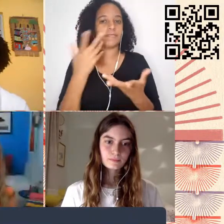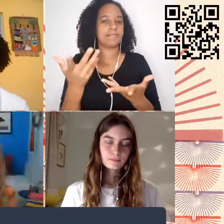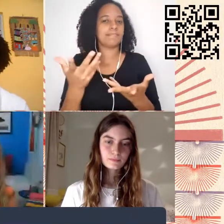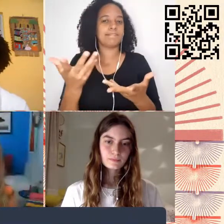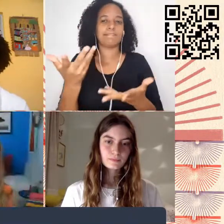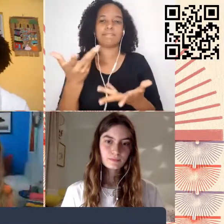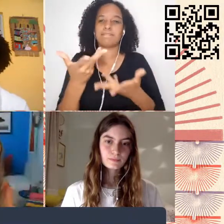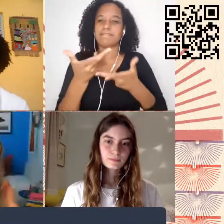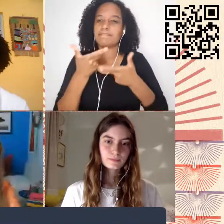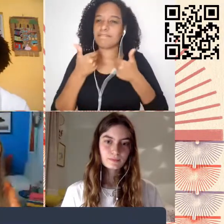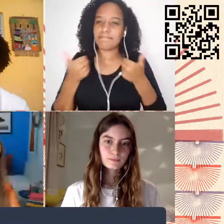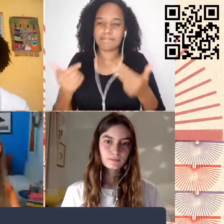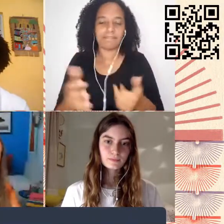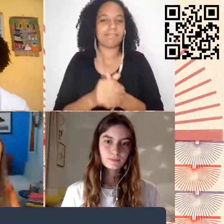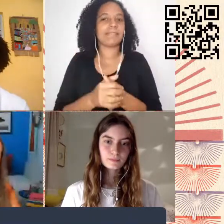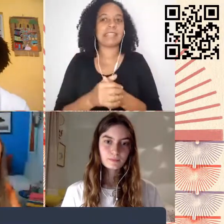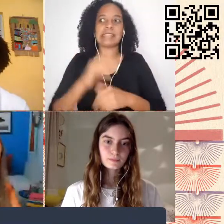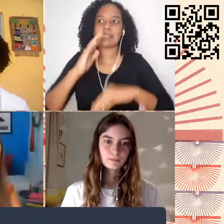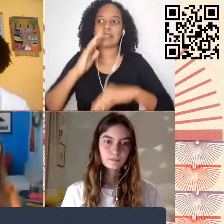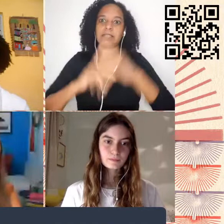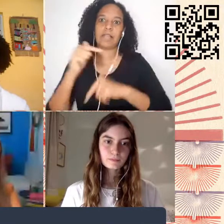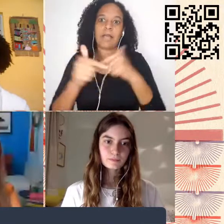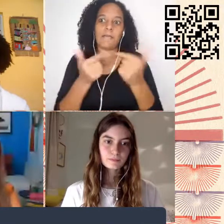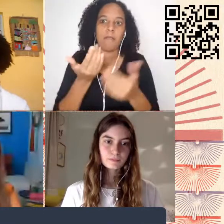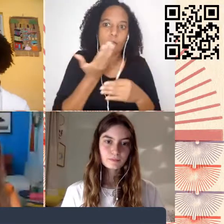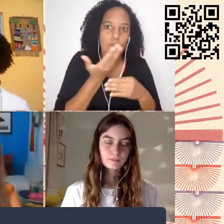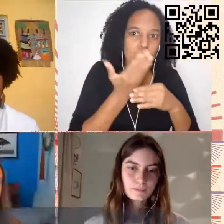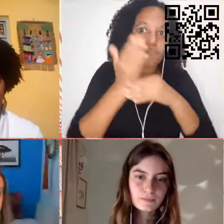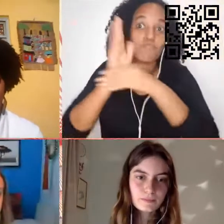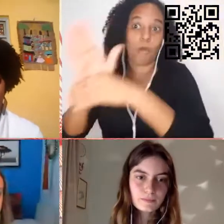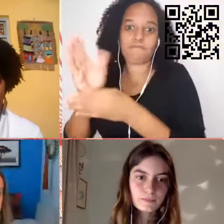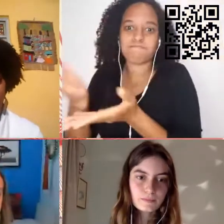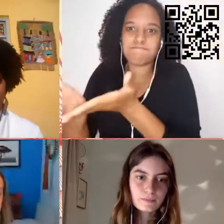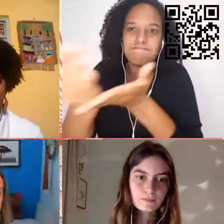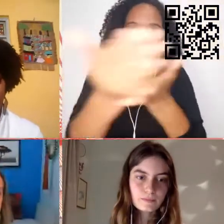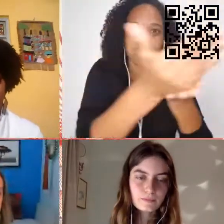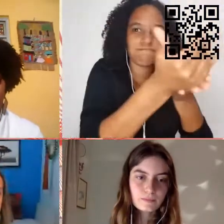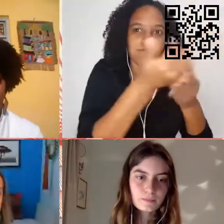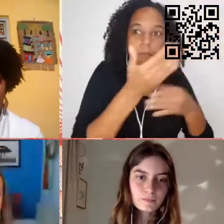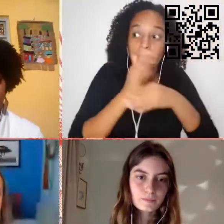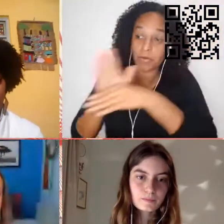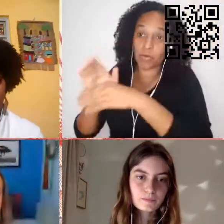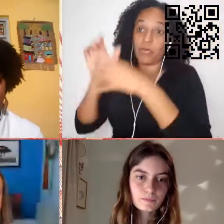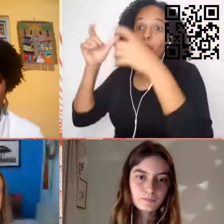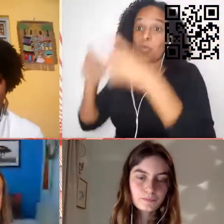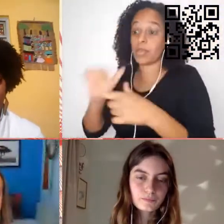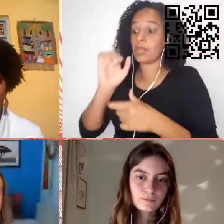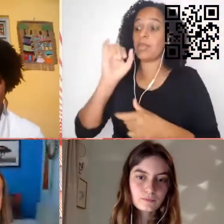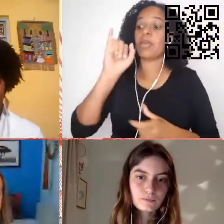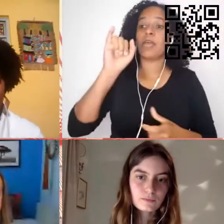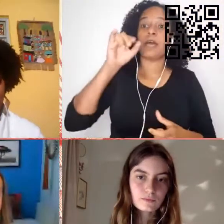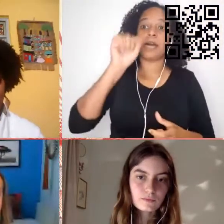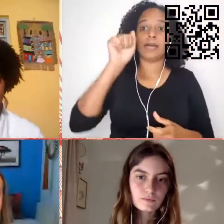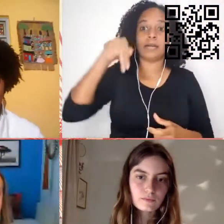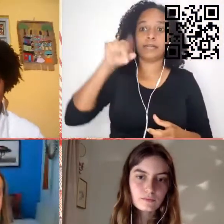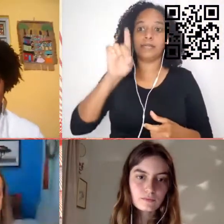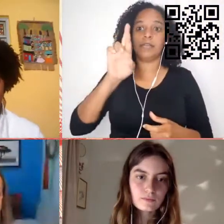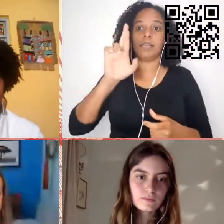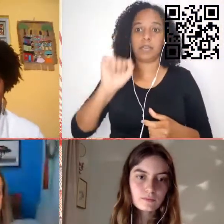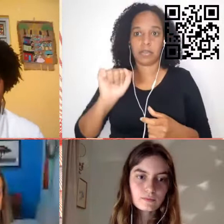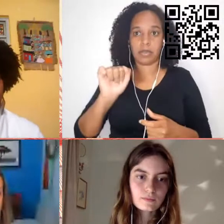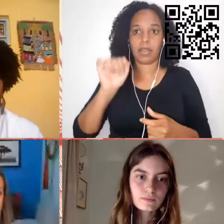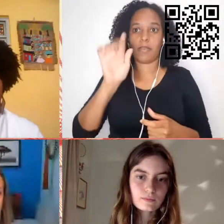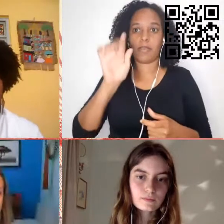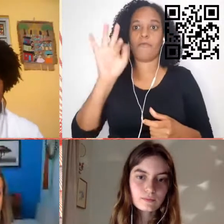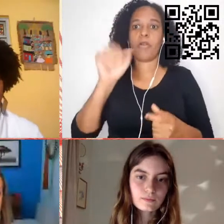nessa força grande de fazer essa arrecadação para o Instituto André Franco. Não esqueçam de entrar aí no QR Code,